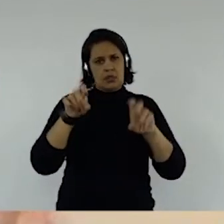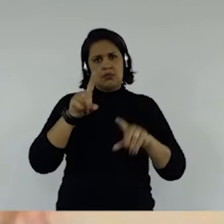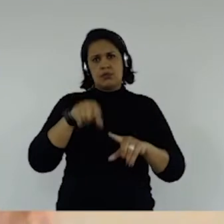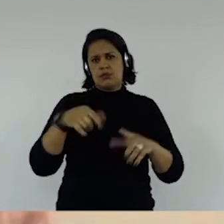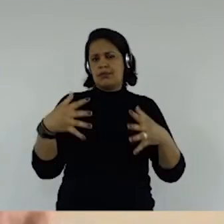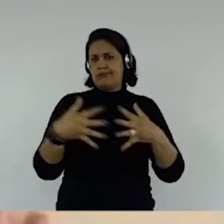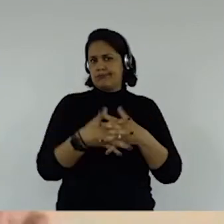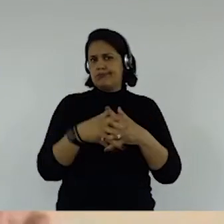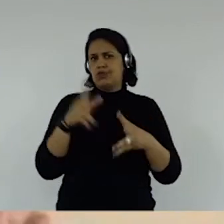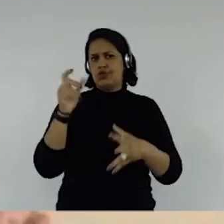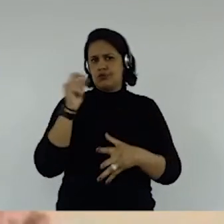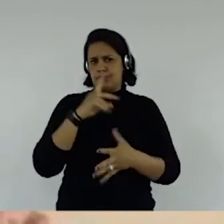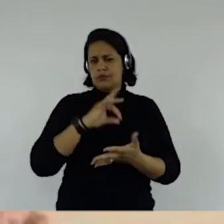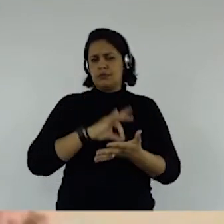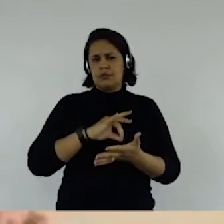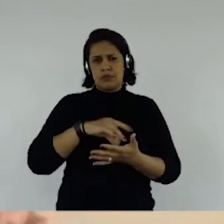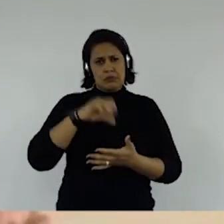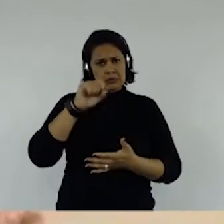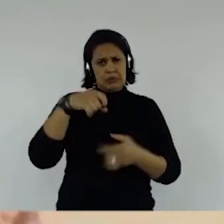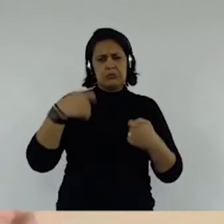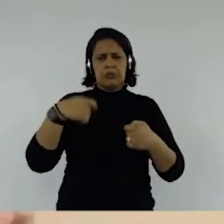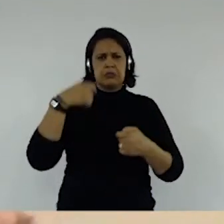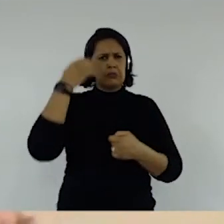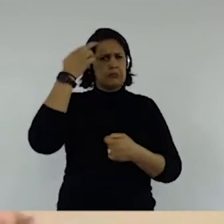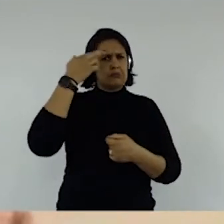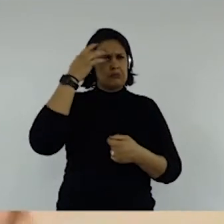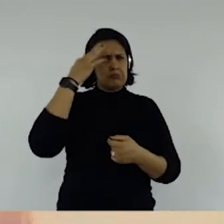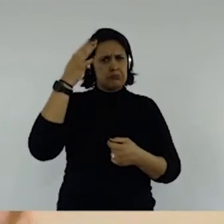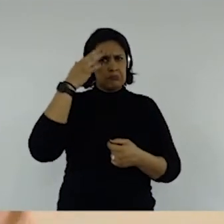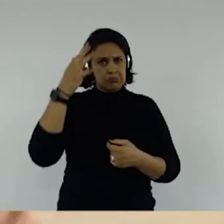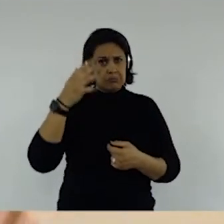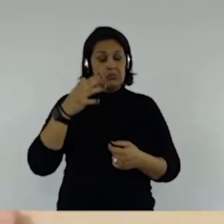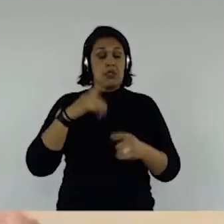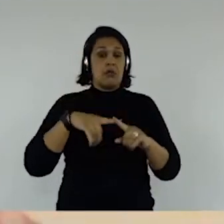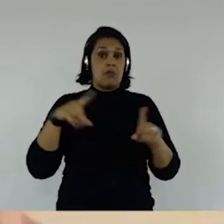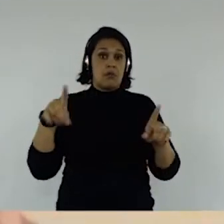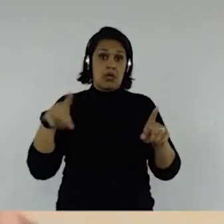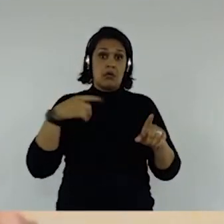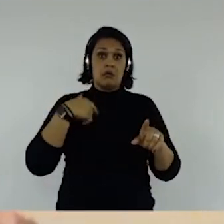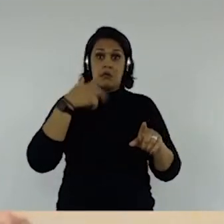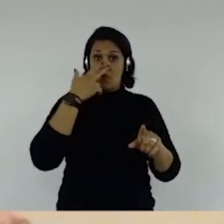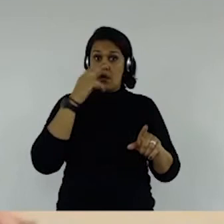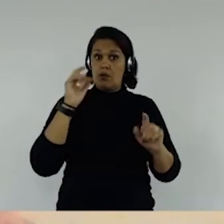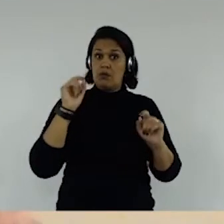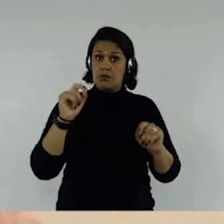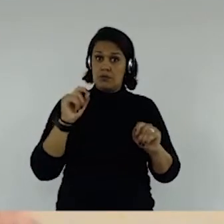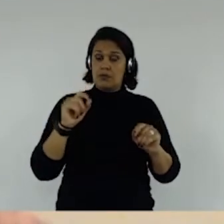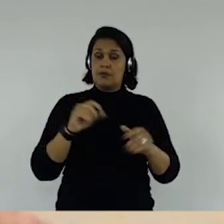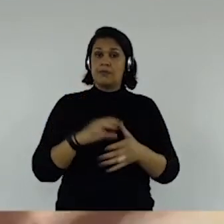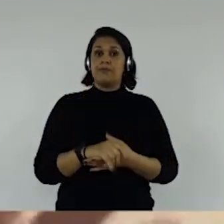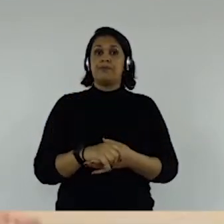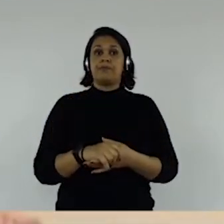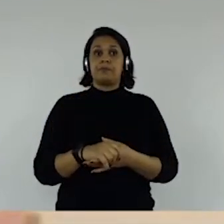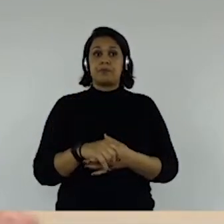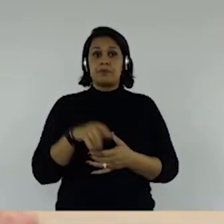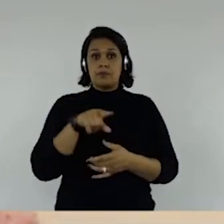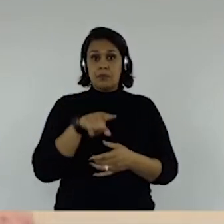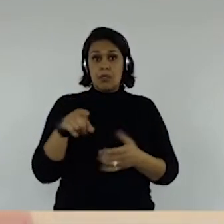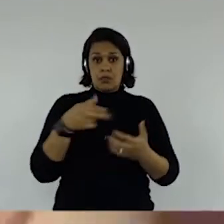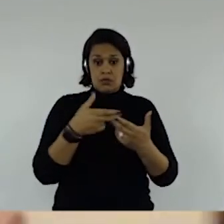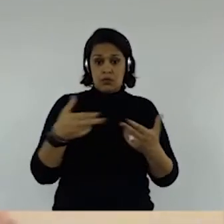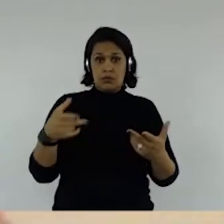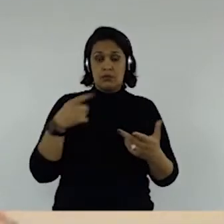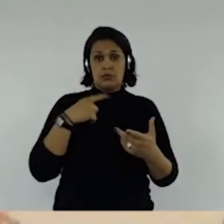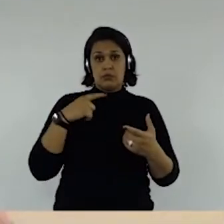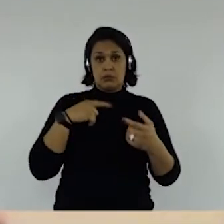está, sim, a merecer uma reflexão, e acho, inclusive, que tudo isso que eu falei se aplica de uma maneira muito